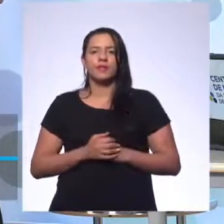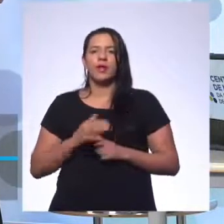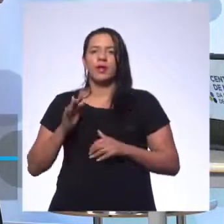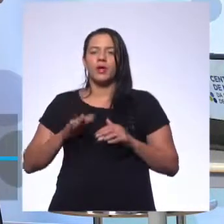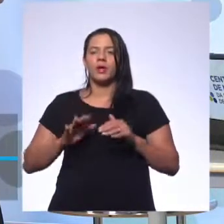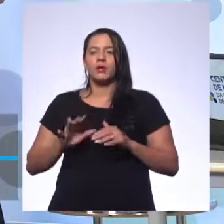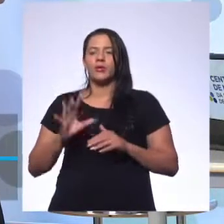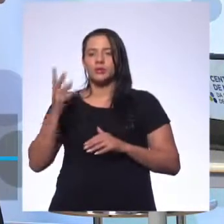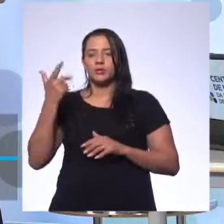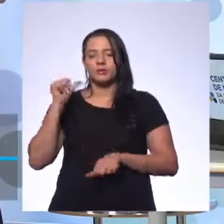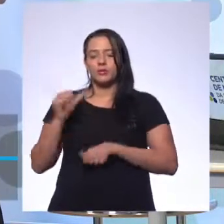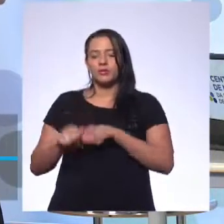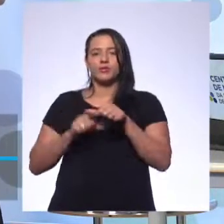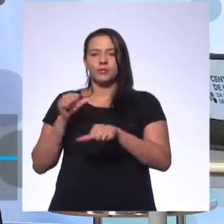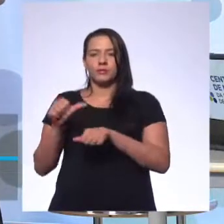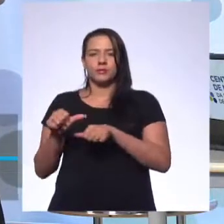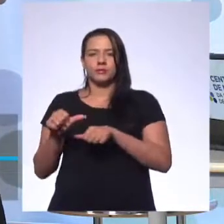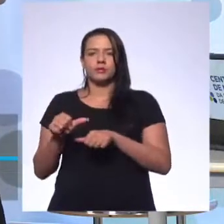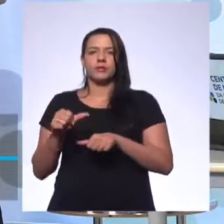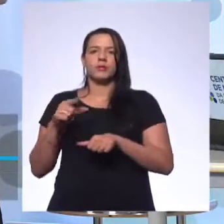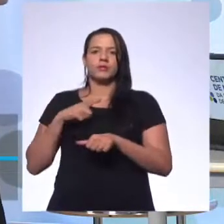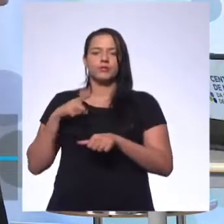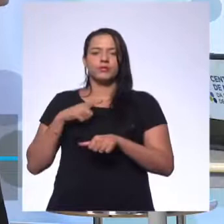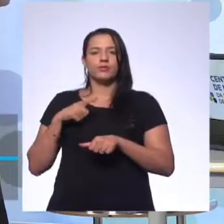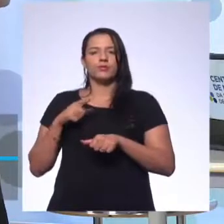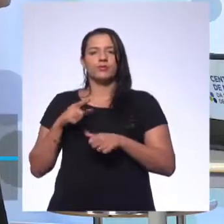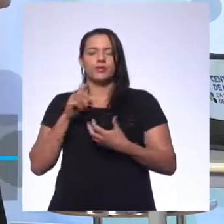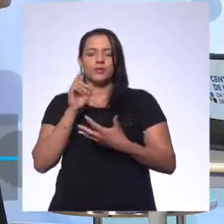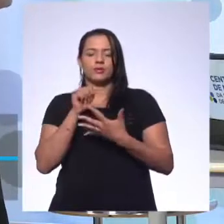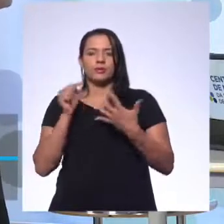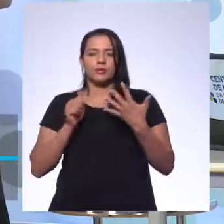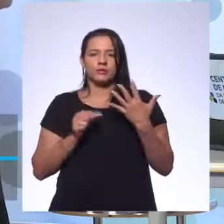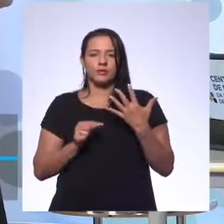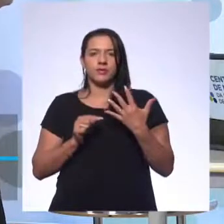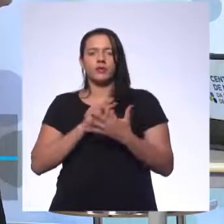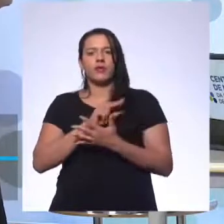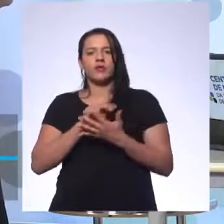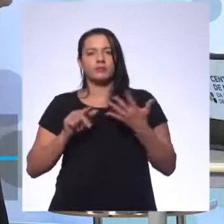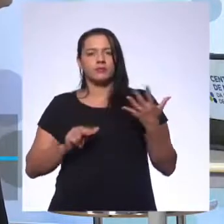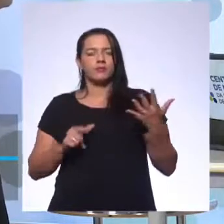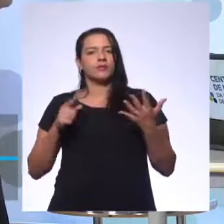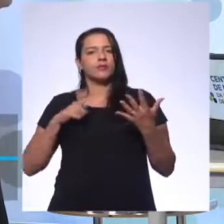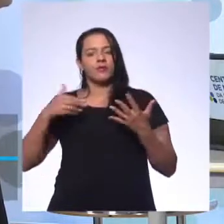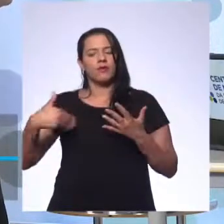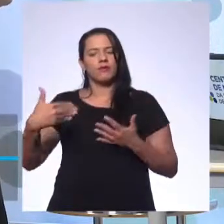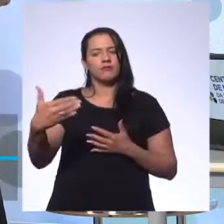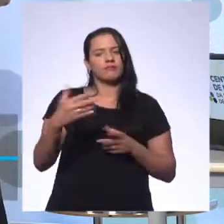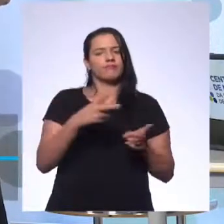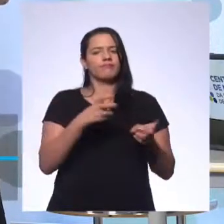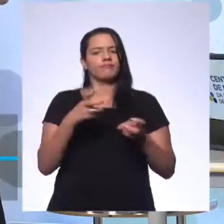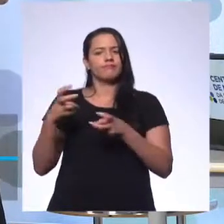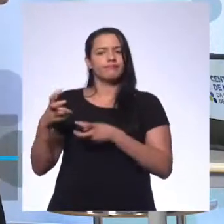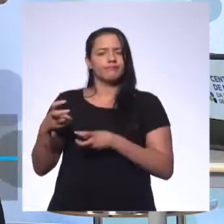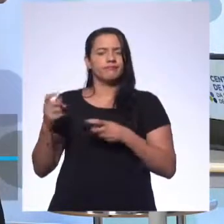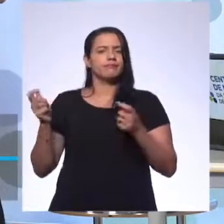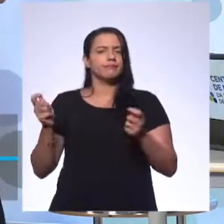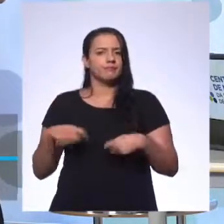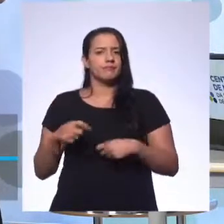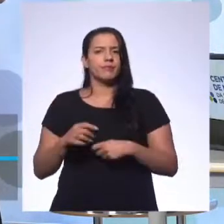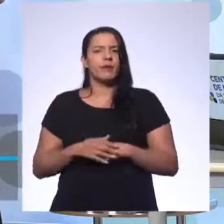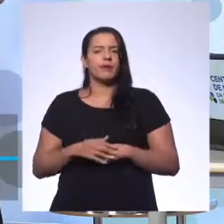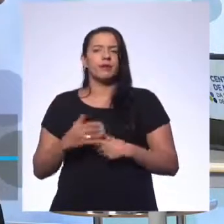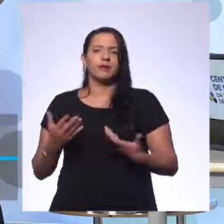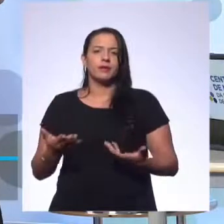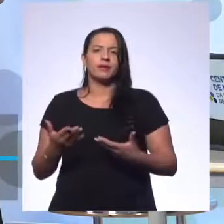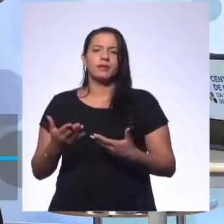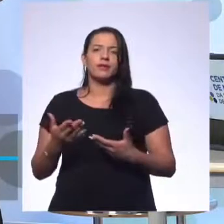essa modificação, né, nessas formas de classificação que a gente vai percebendo ao longo do tempo. Justamente, né, por